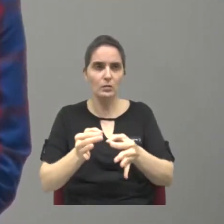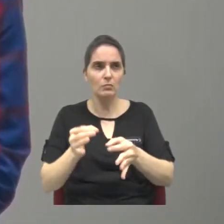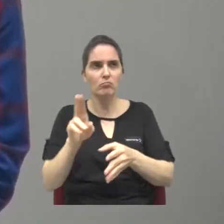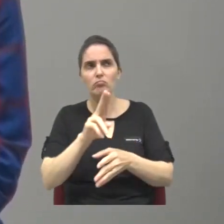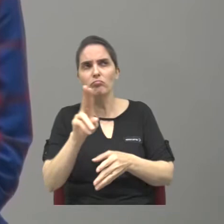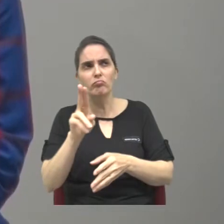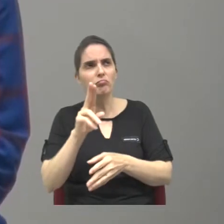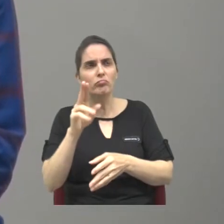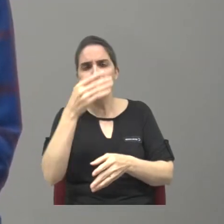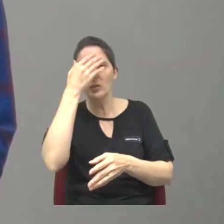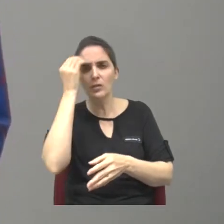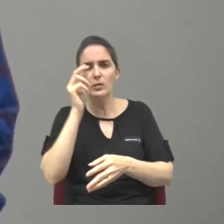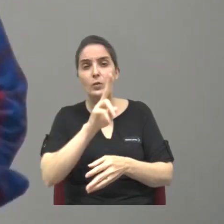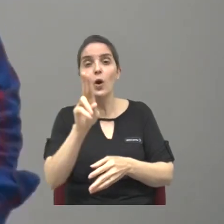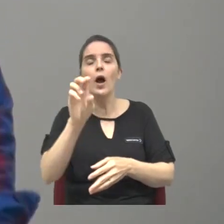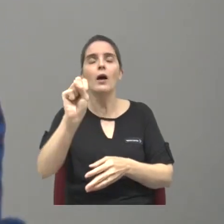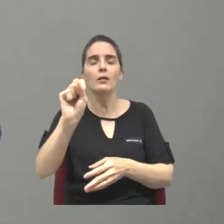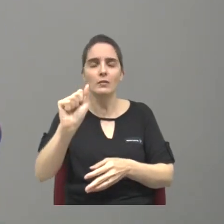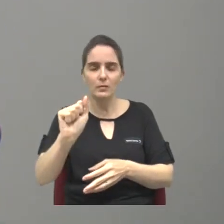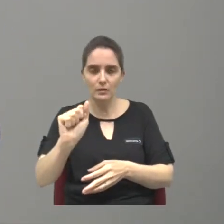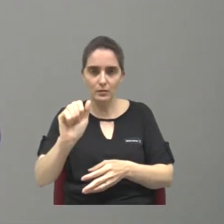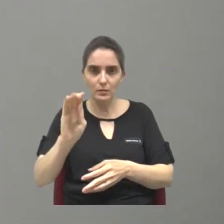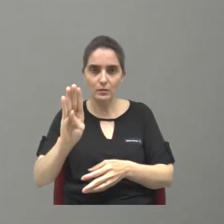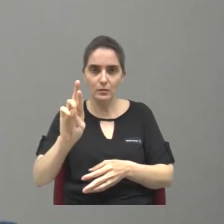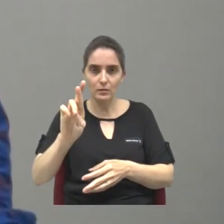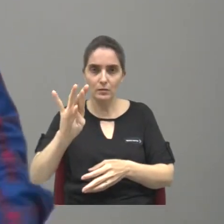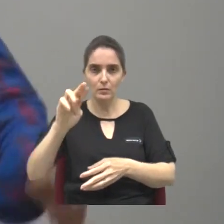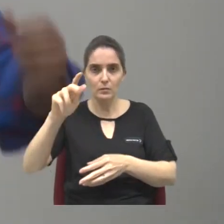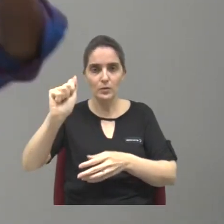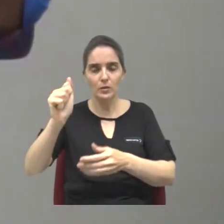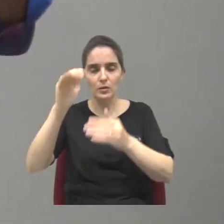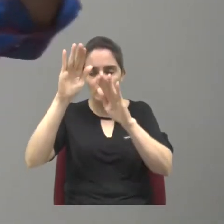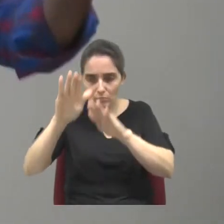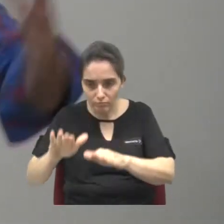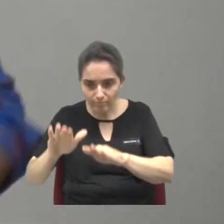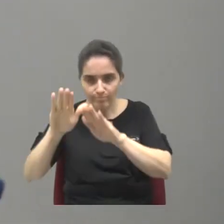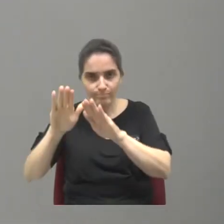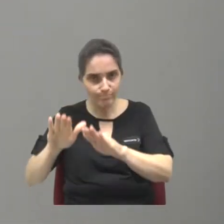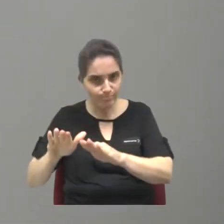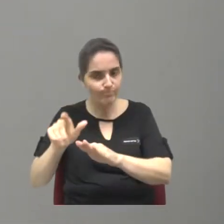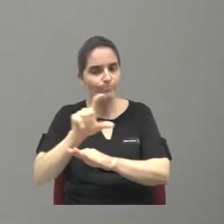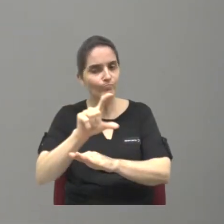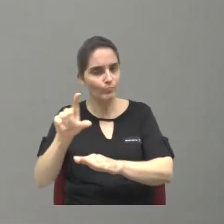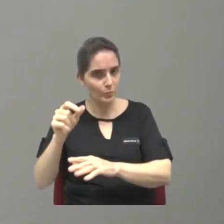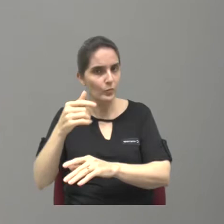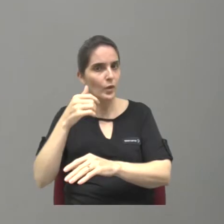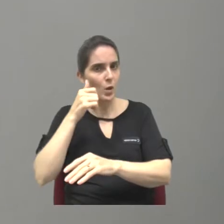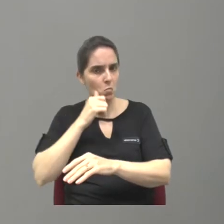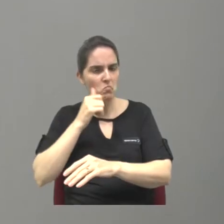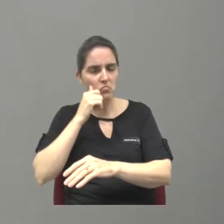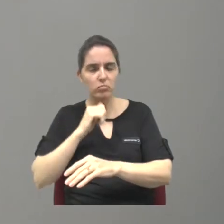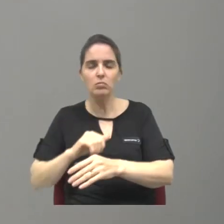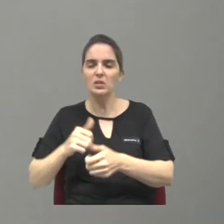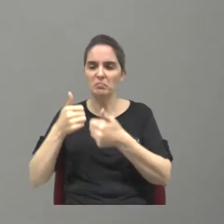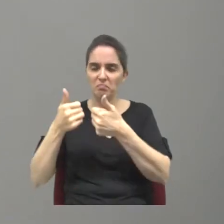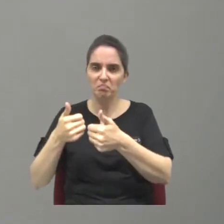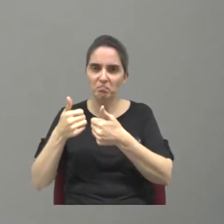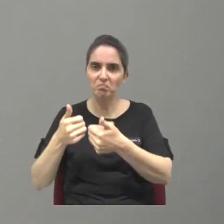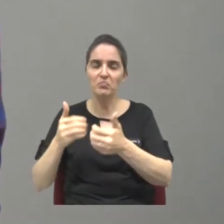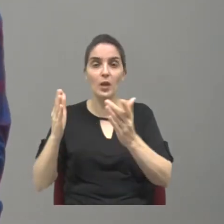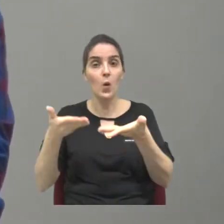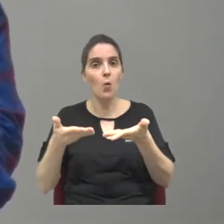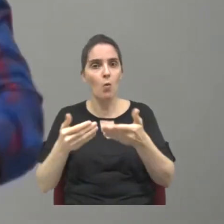doutora Sabrina faço aqui a minha honraria a esta mulher iluminada que hoje escuta o